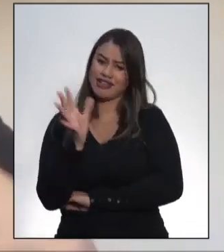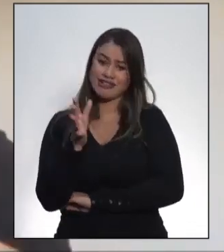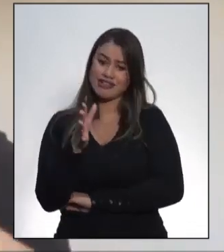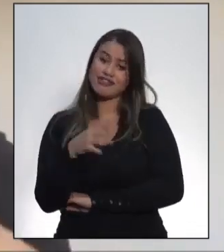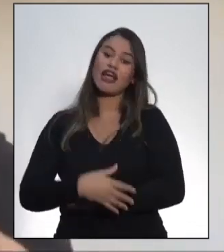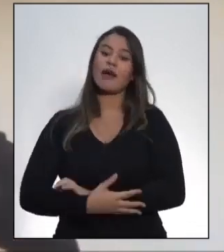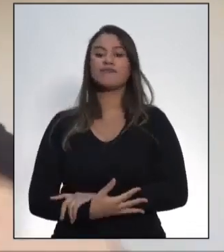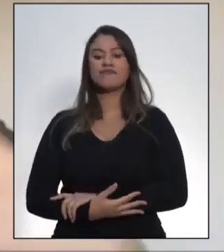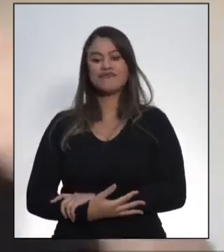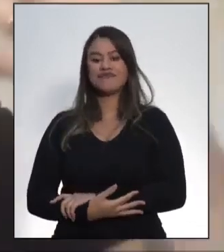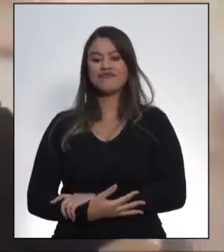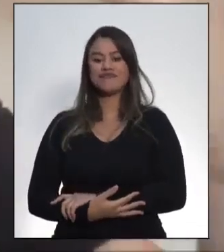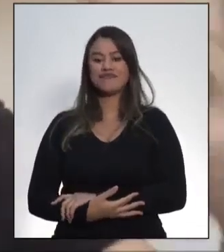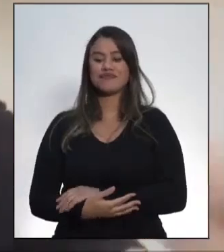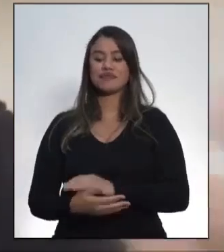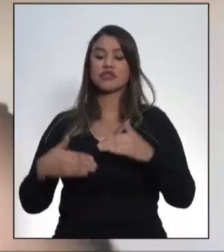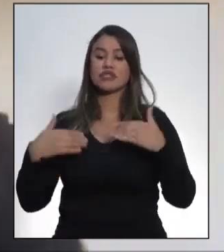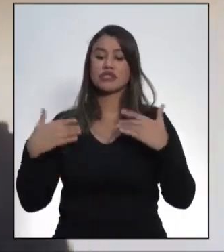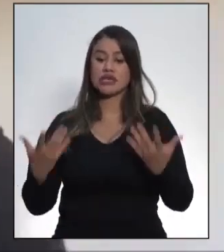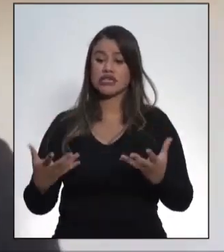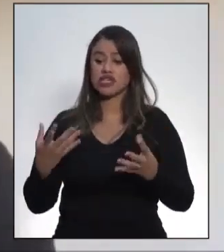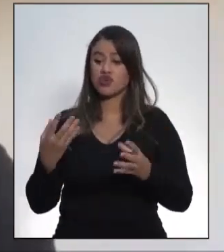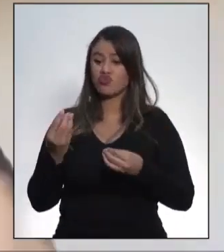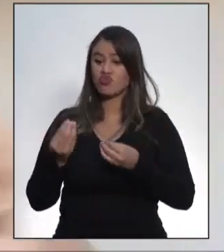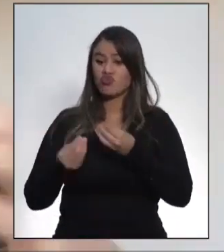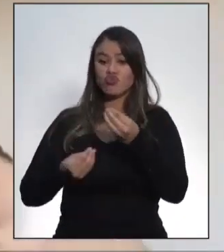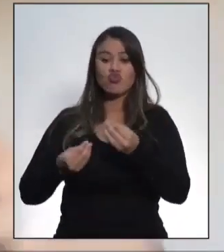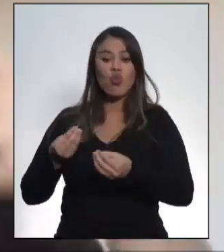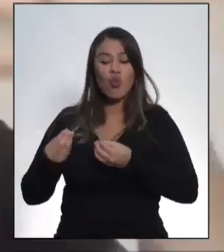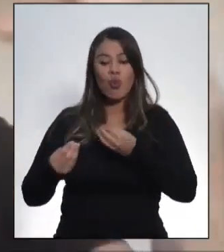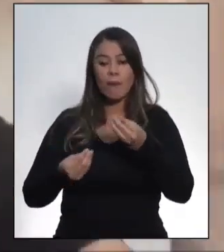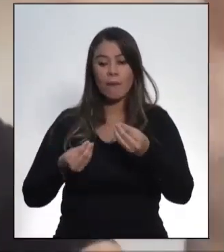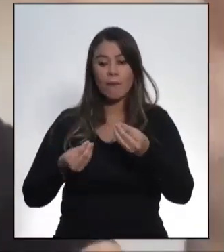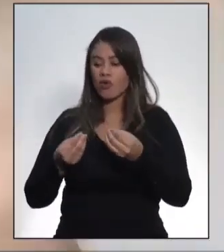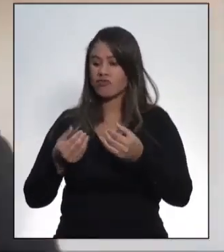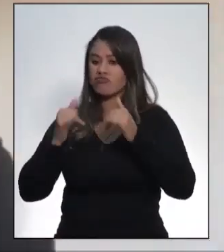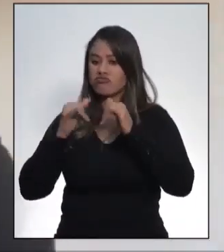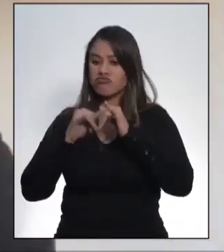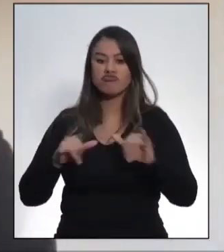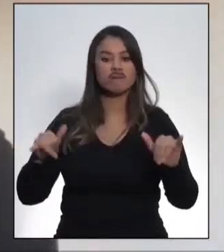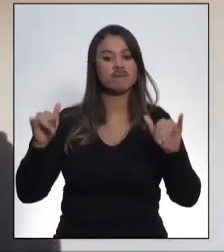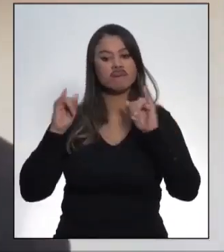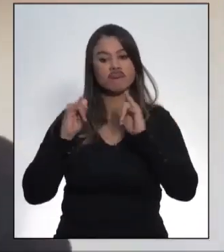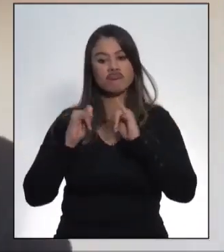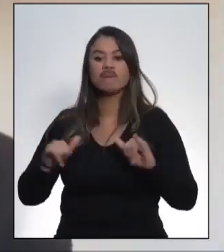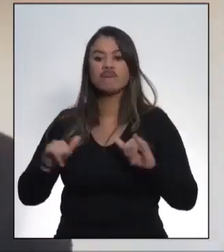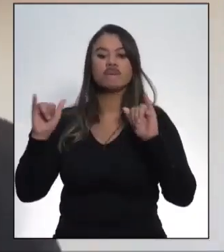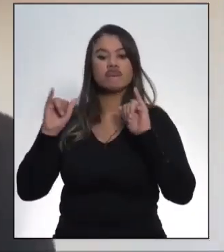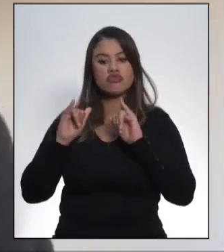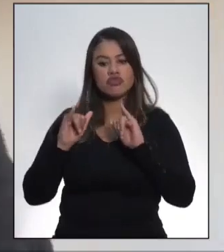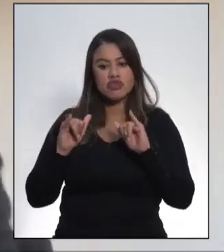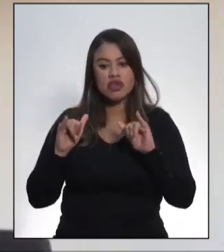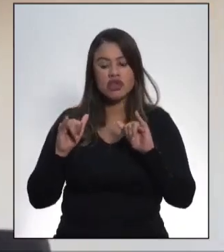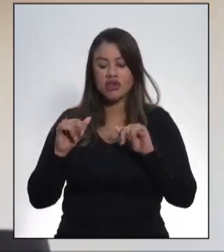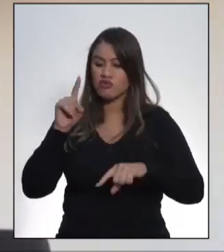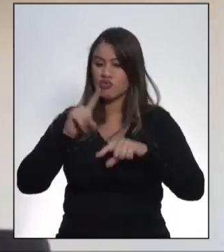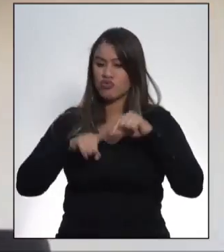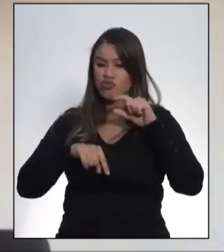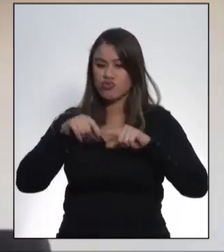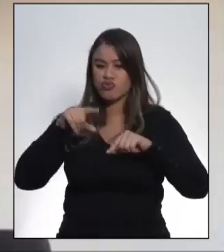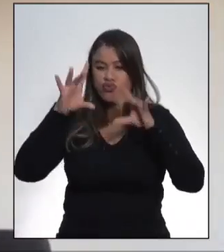E a maneira de promocionar o produto, a maneira de comunicar o produto, a maneira de descrever